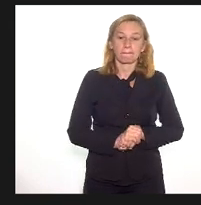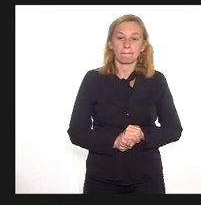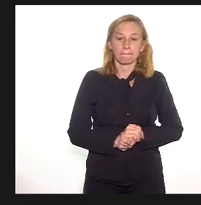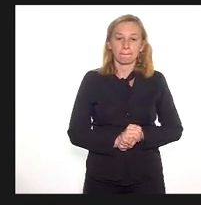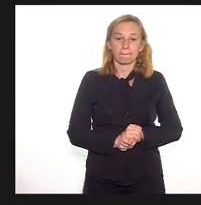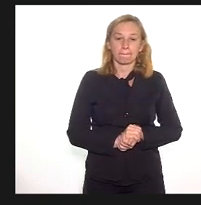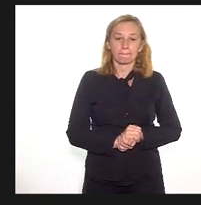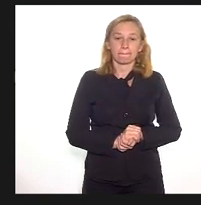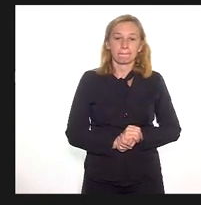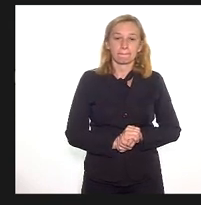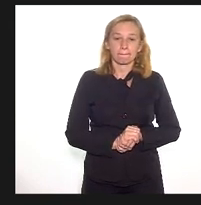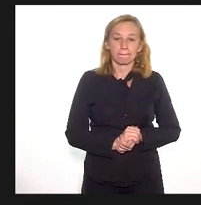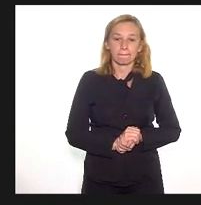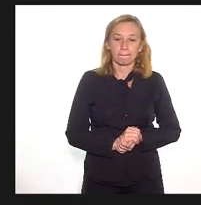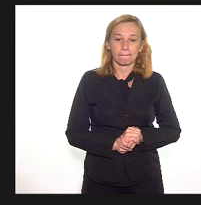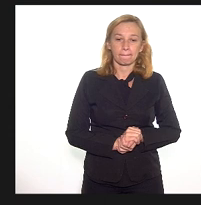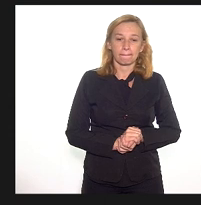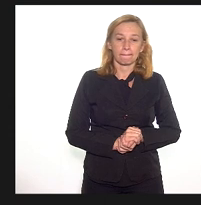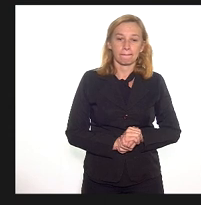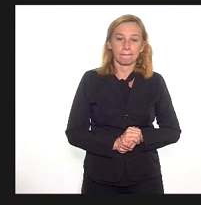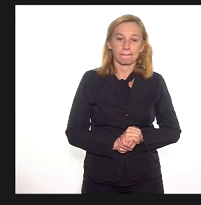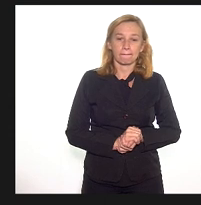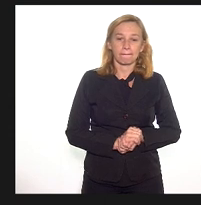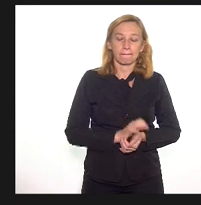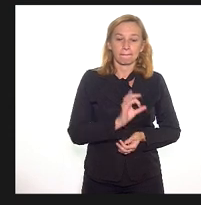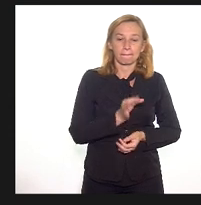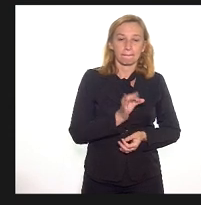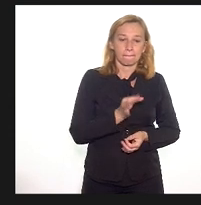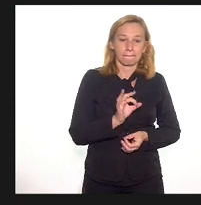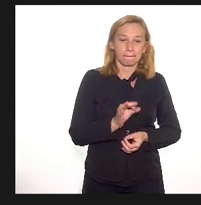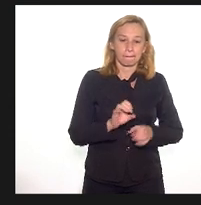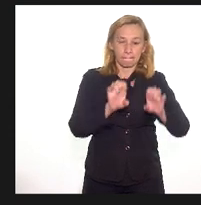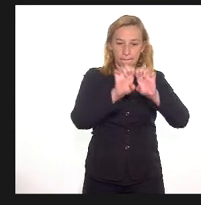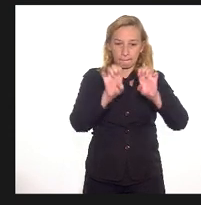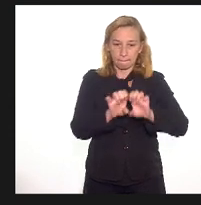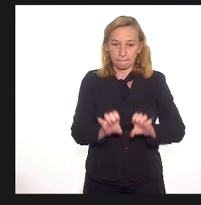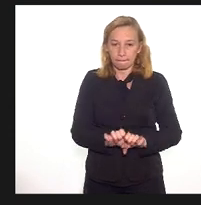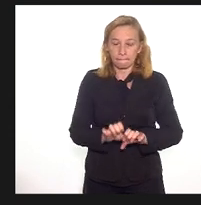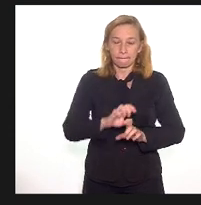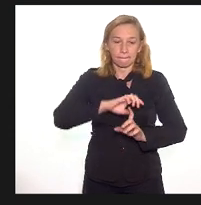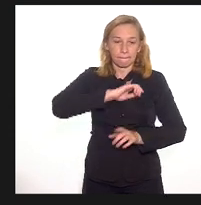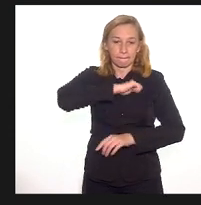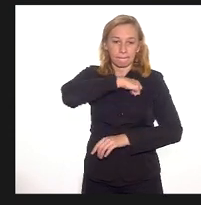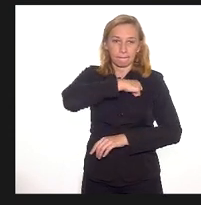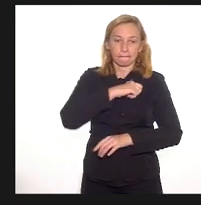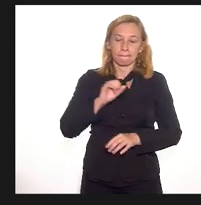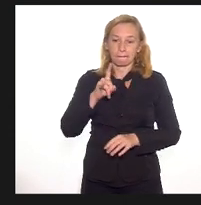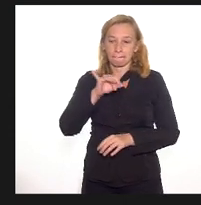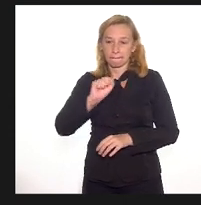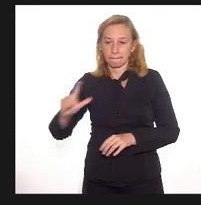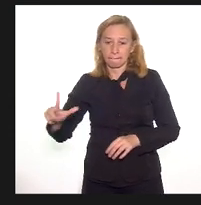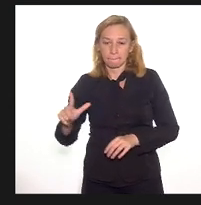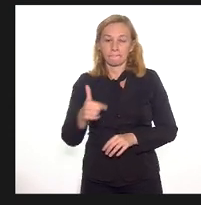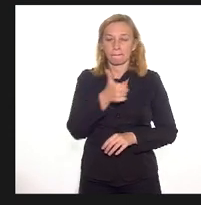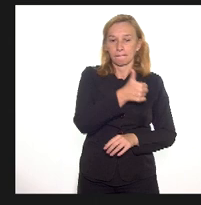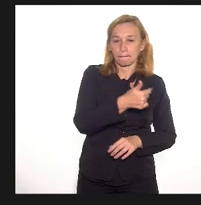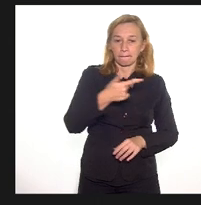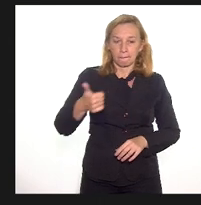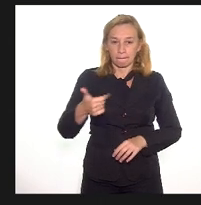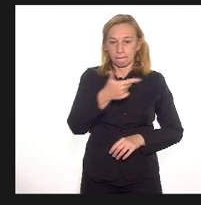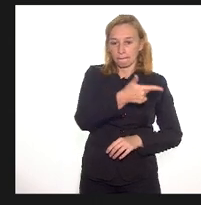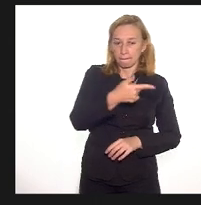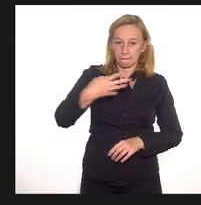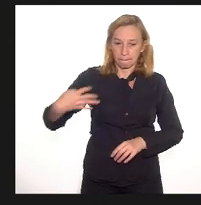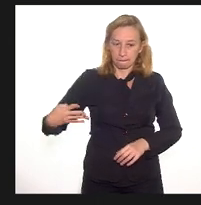a implementação em definitivo da escrituração fiscal digital. Entre os anos de 2012 e